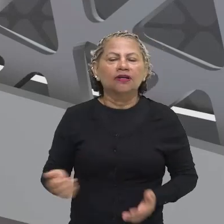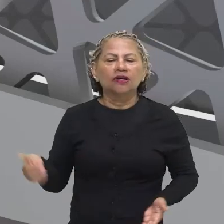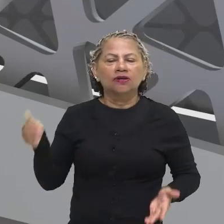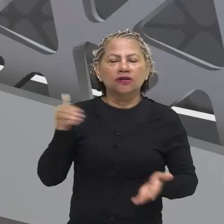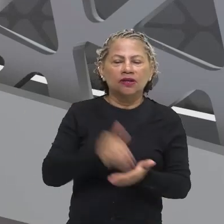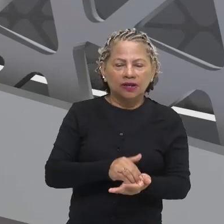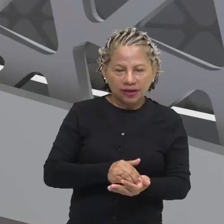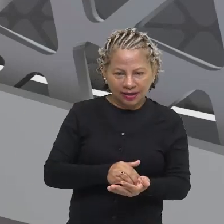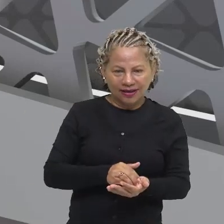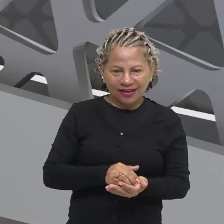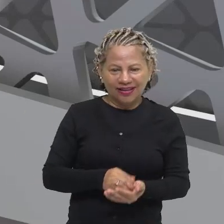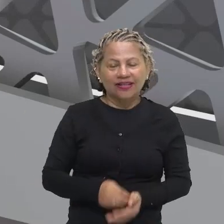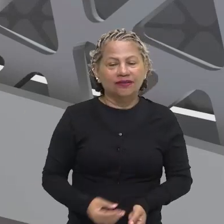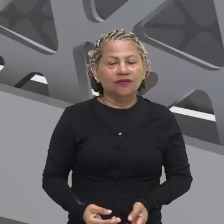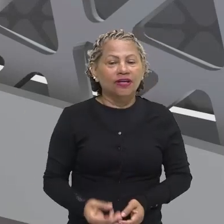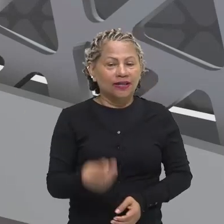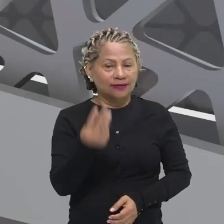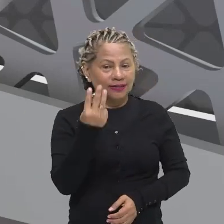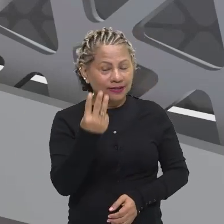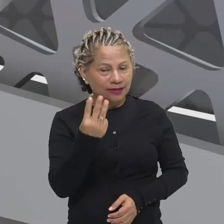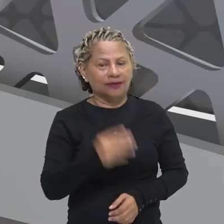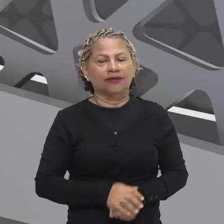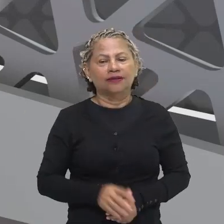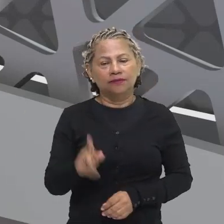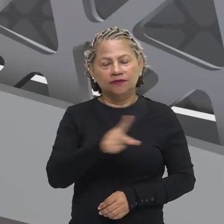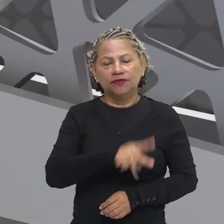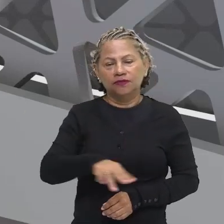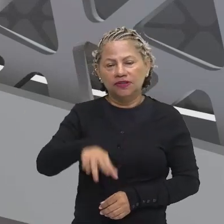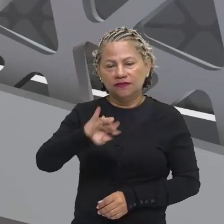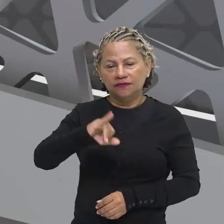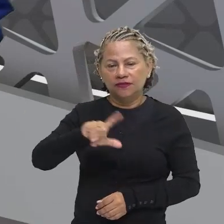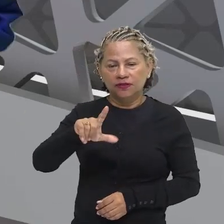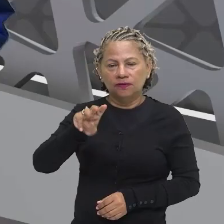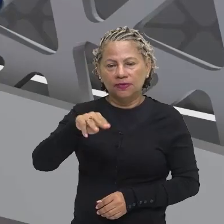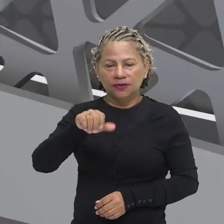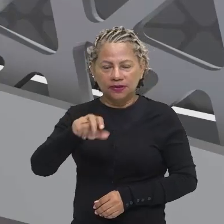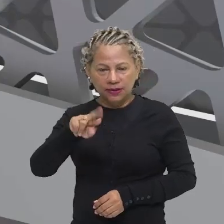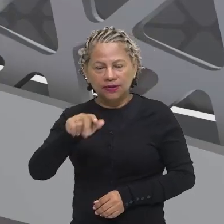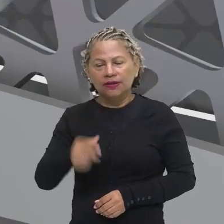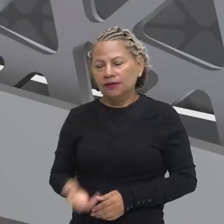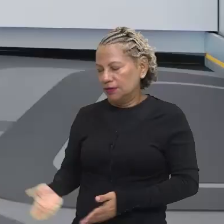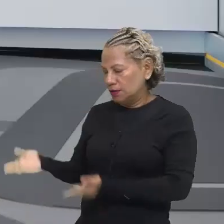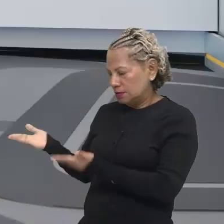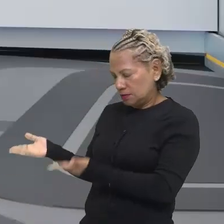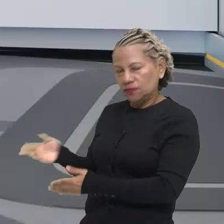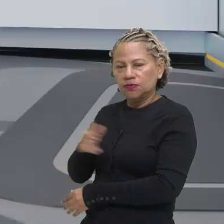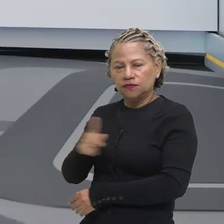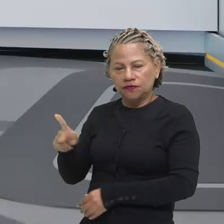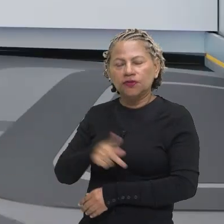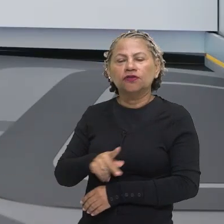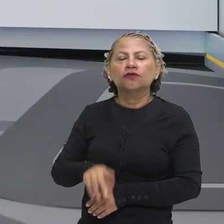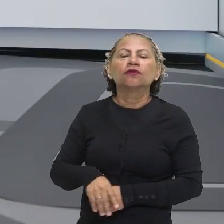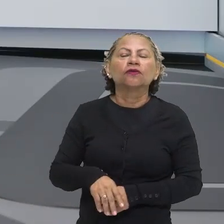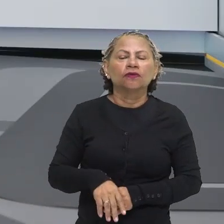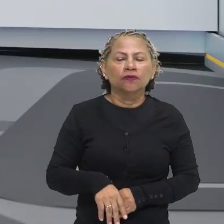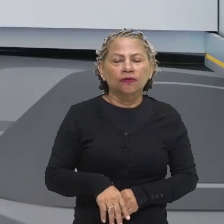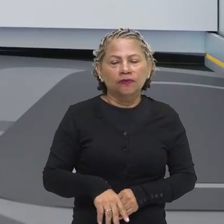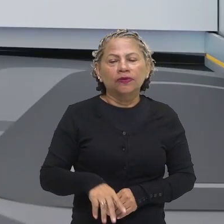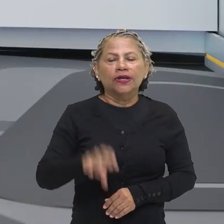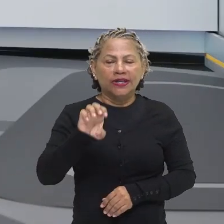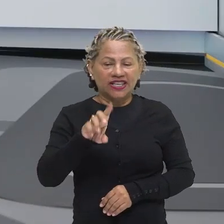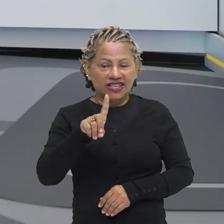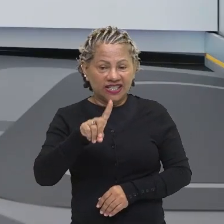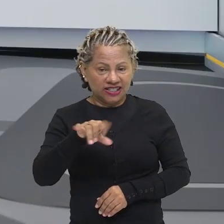da unidade 3. Eu, professora Vilmara Messa, e o professor Edilei Castro. Olá, professores.